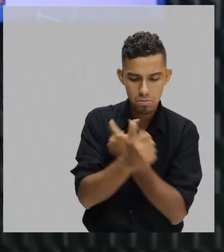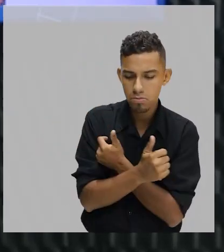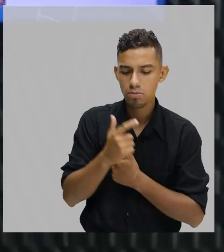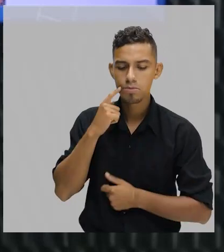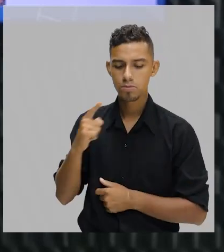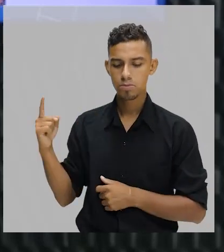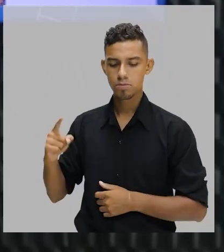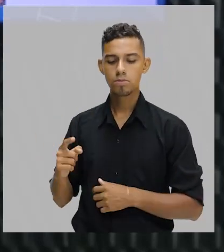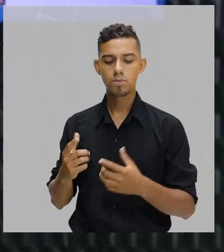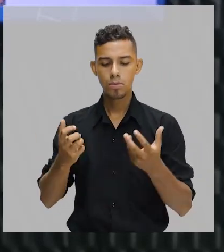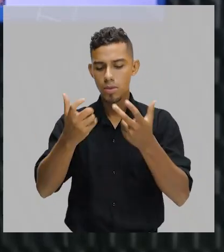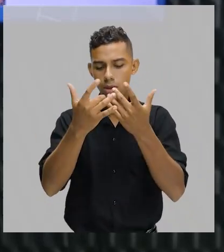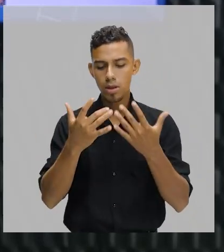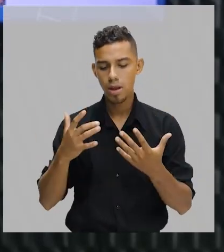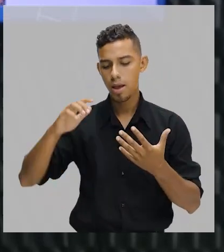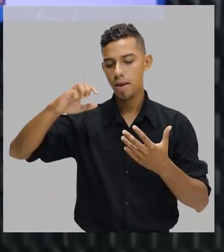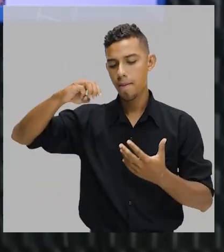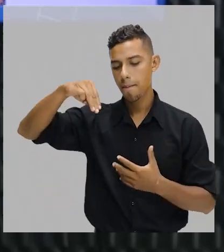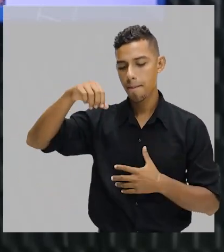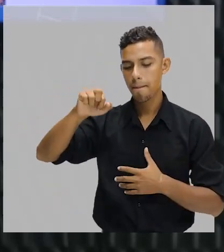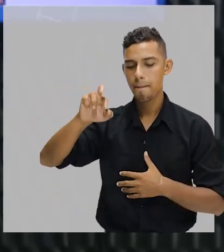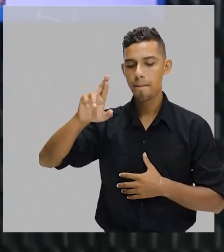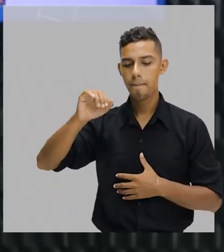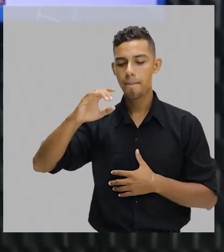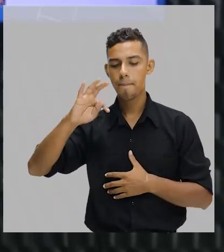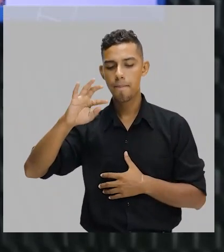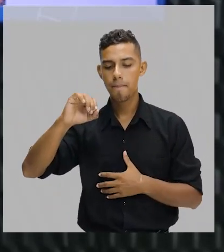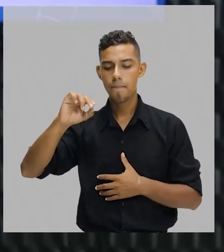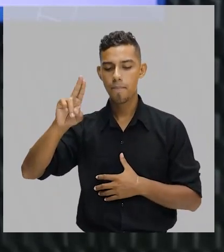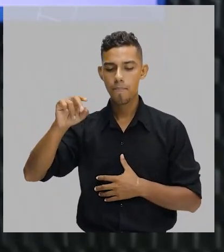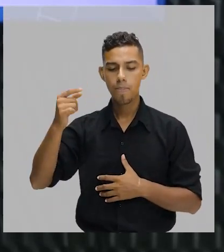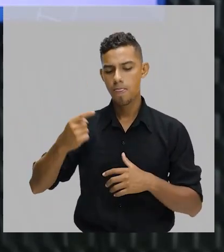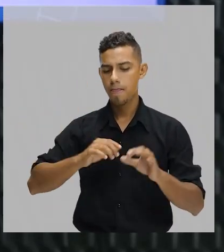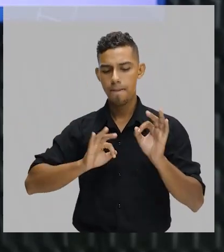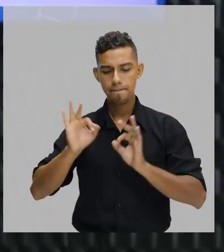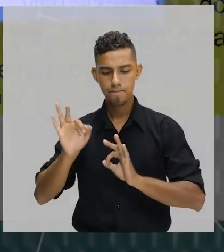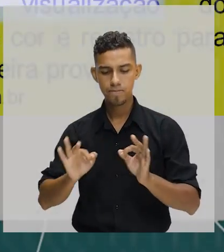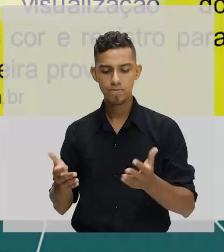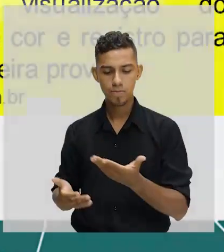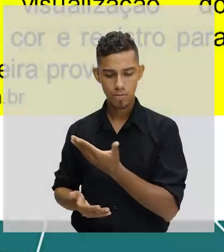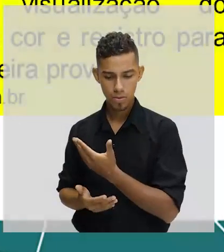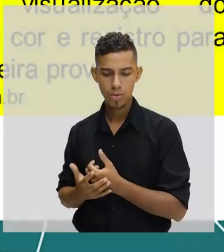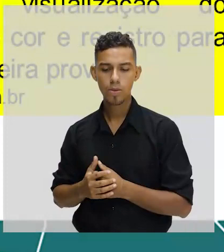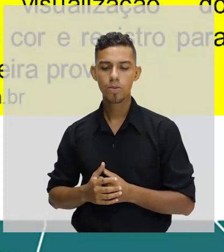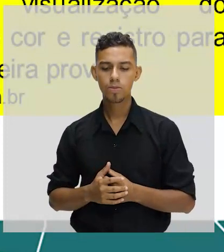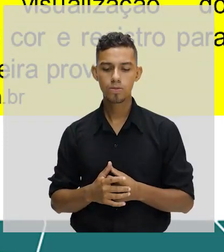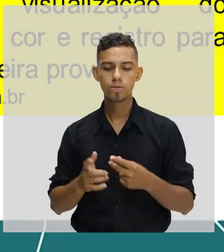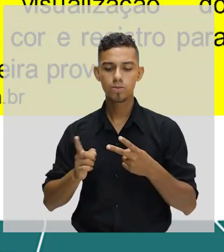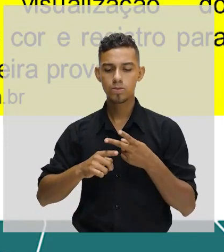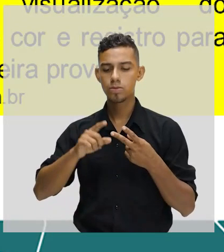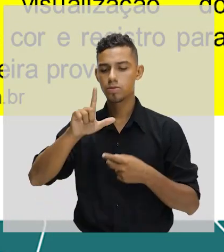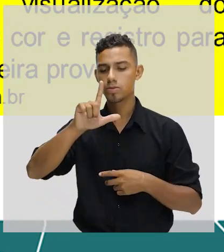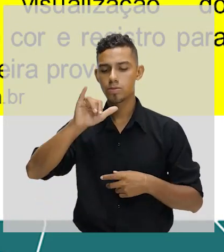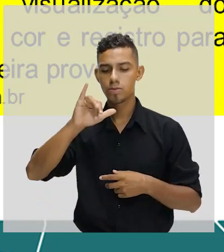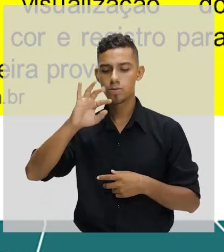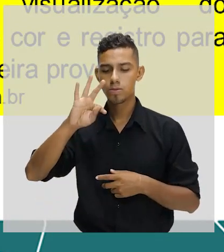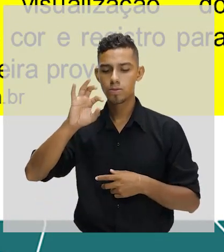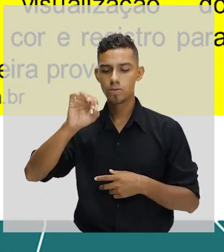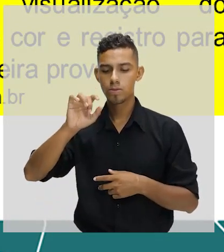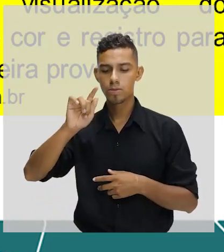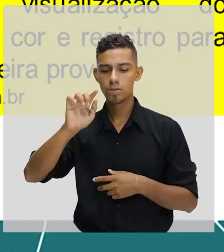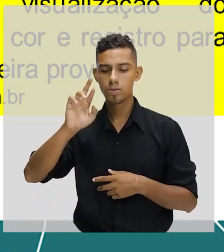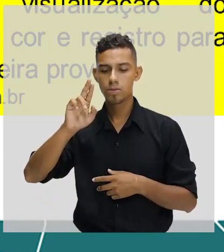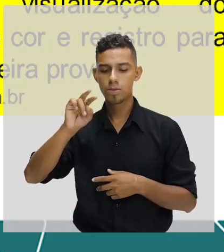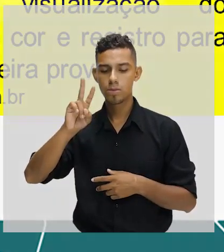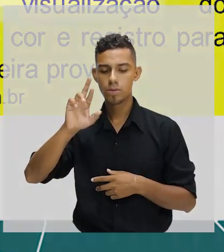chama Maracatu e ele tem obra espalhada pelo Brasil inteiro. Litogravura, que eu falei para vocês, a base de pedra, você